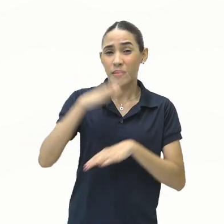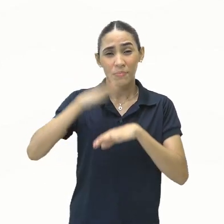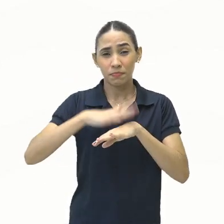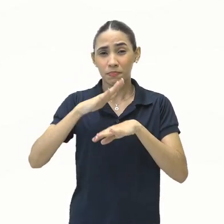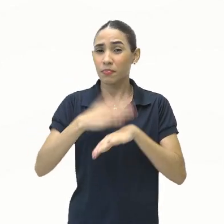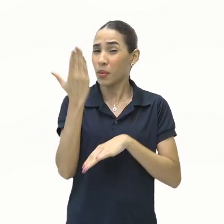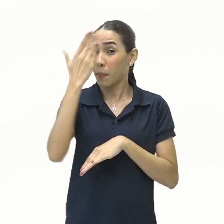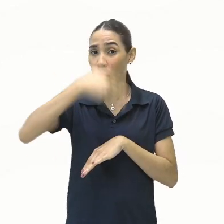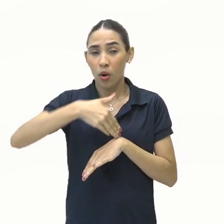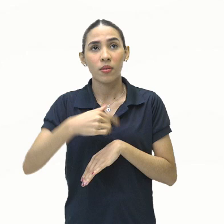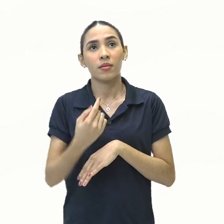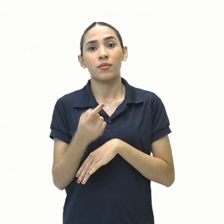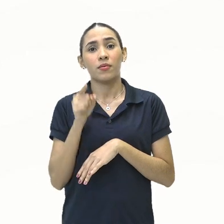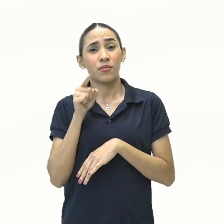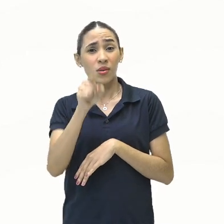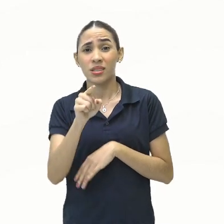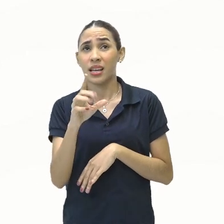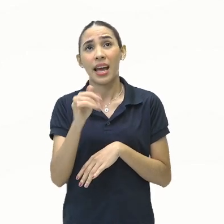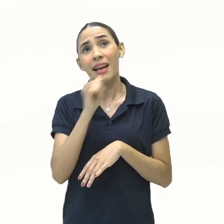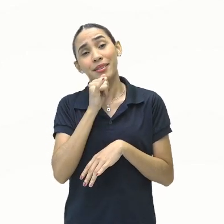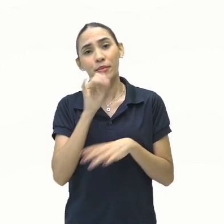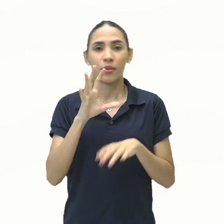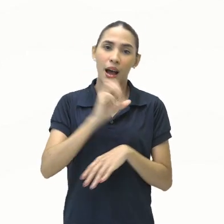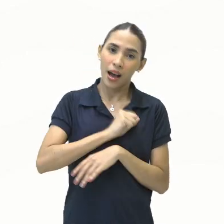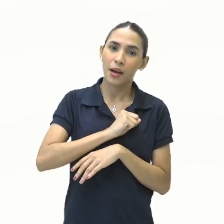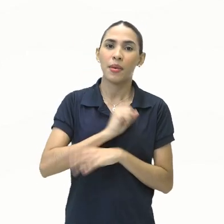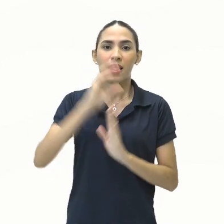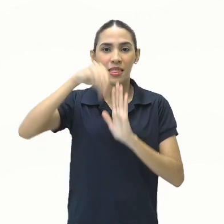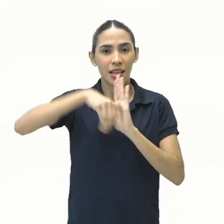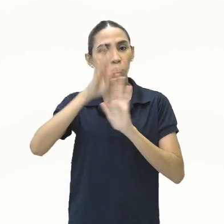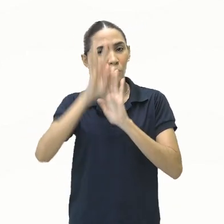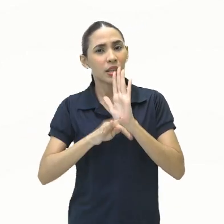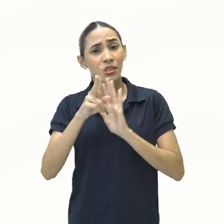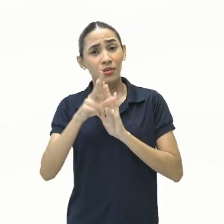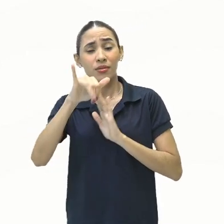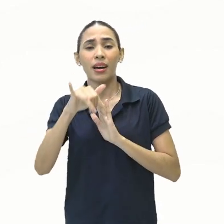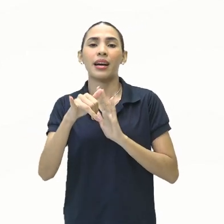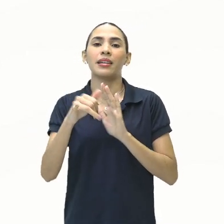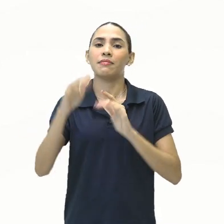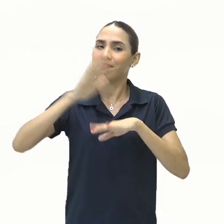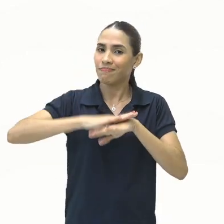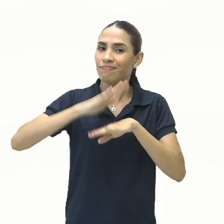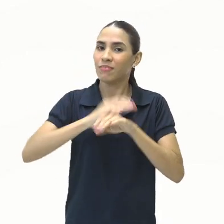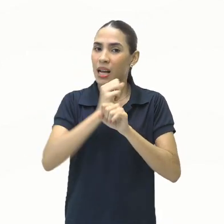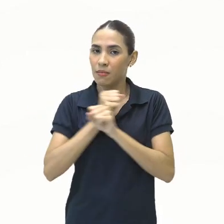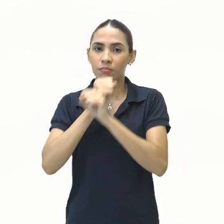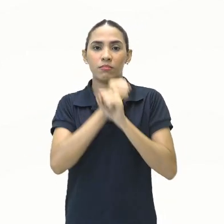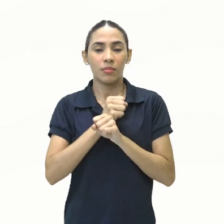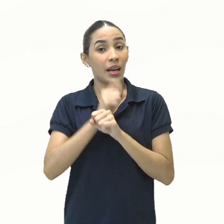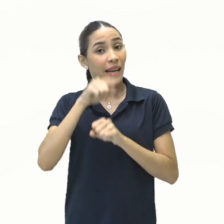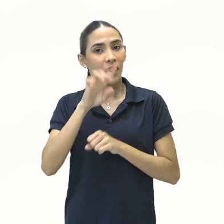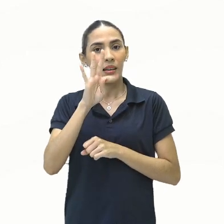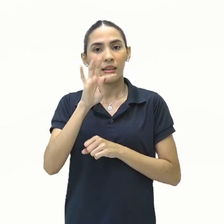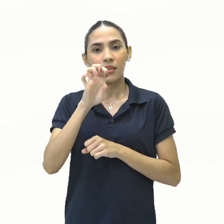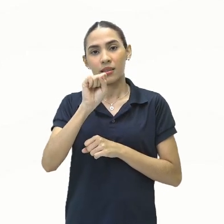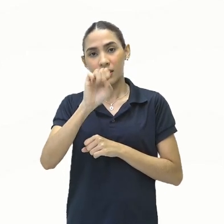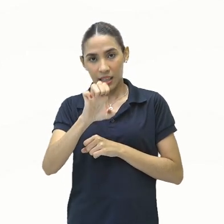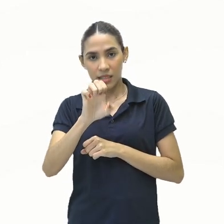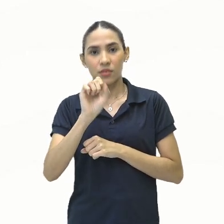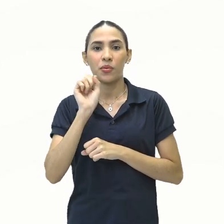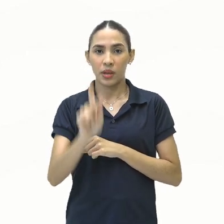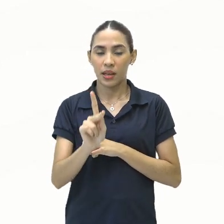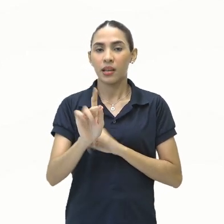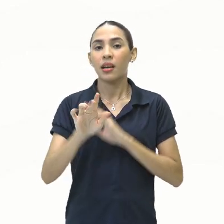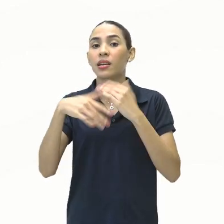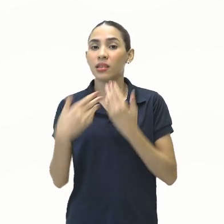dentes. Pense que ali é uma coisa que você ama. Dentro do seu texto, você vai defender com unhas e dentes. É essa tese, tá?